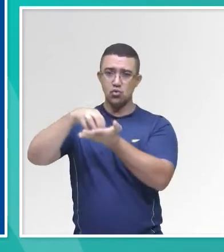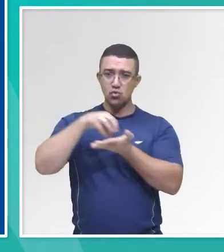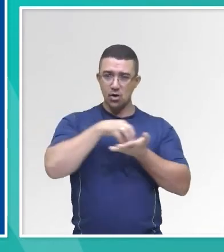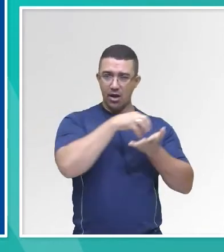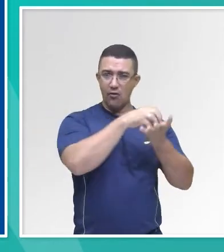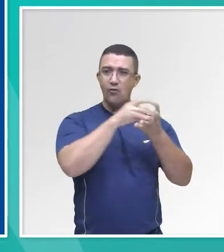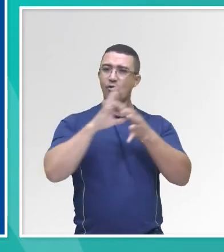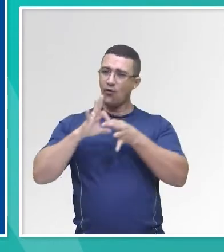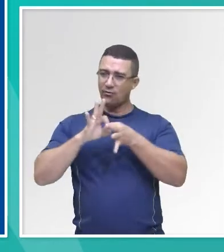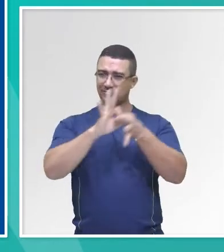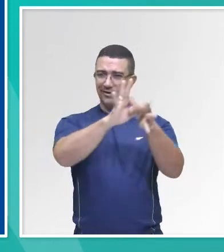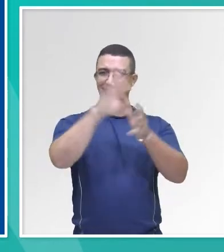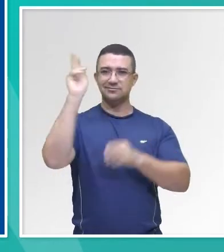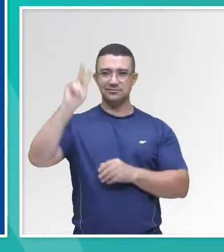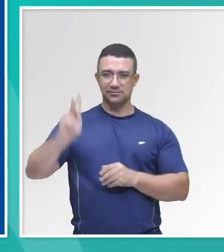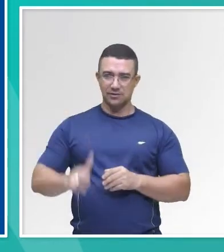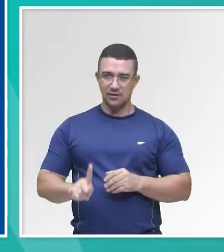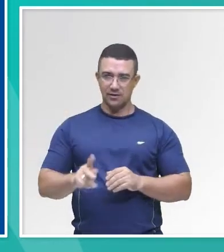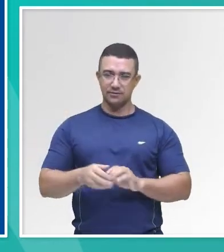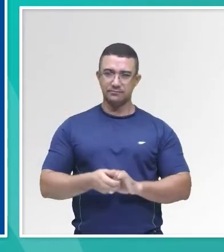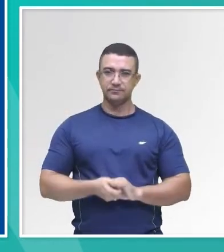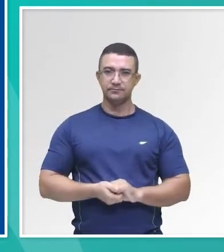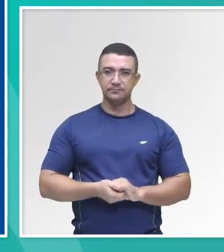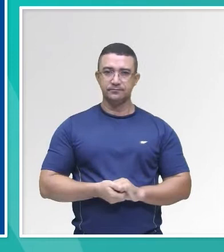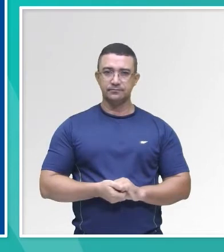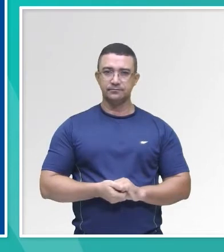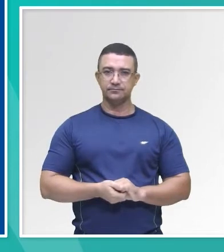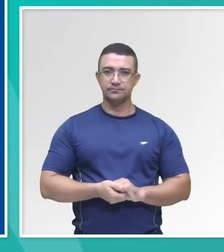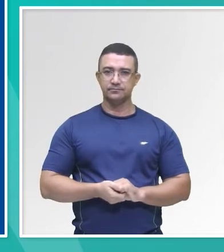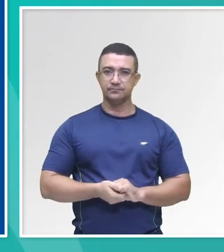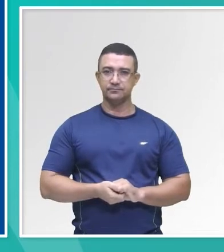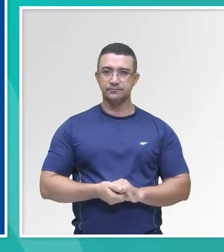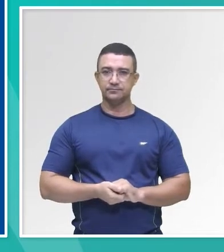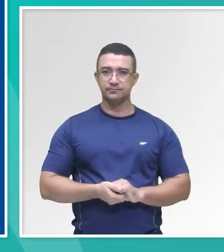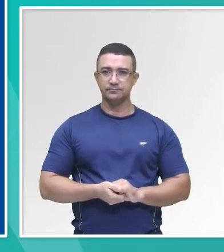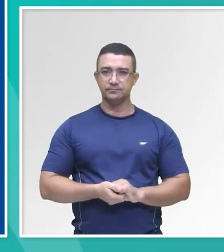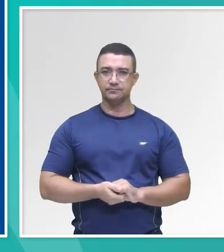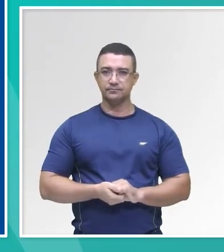nessa narrativa. Então, ele tem um corte mais amplo